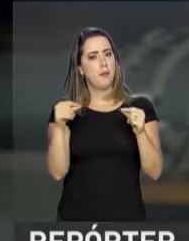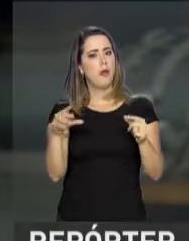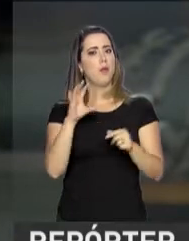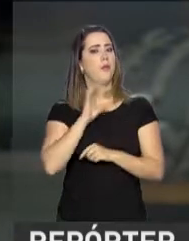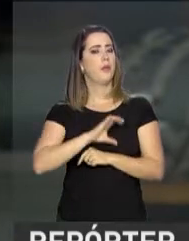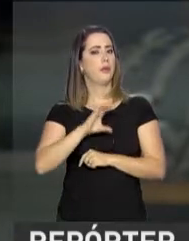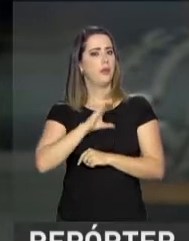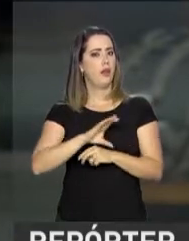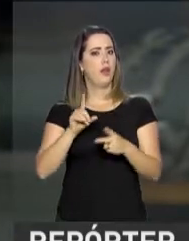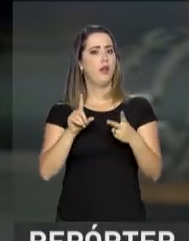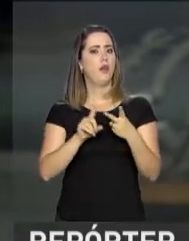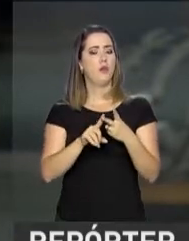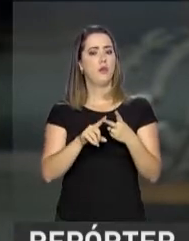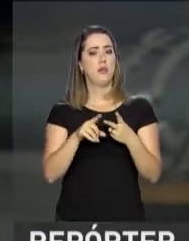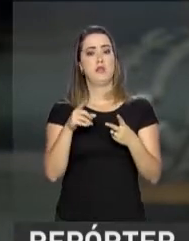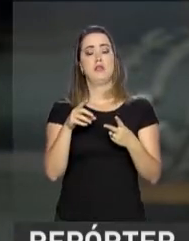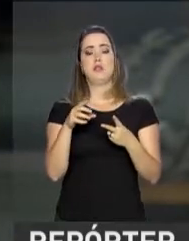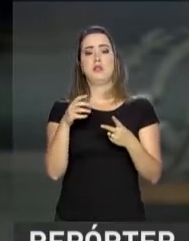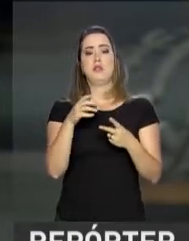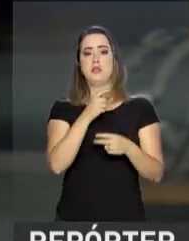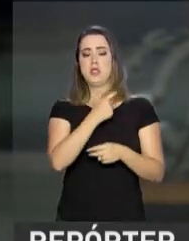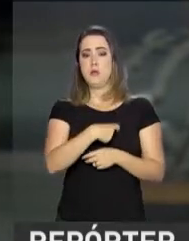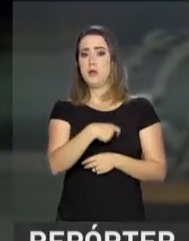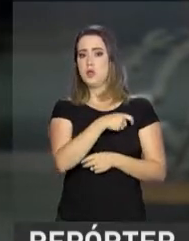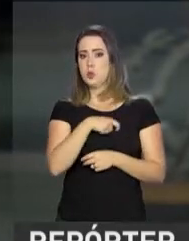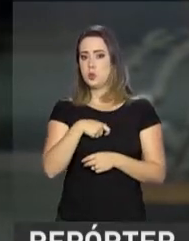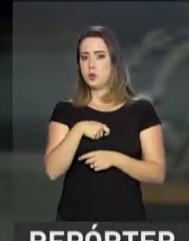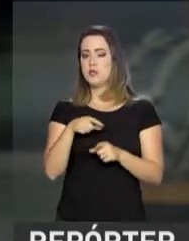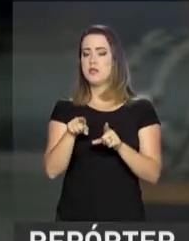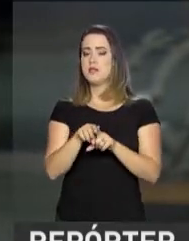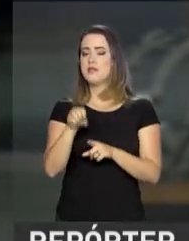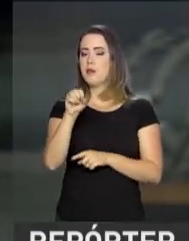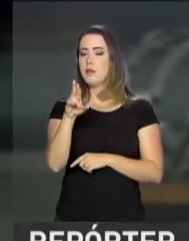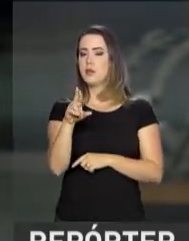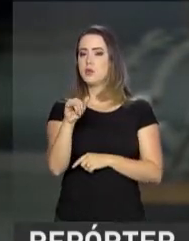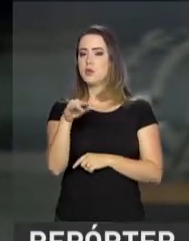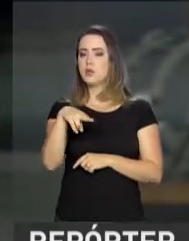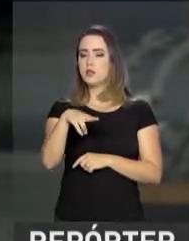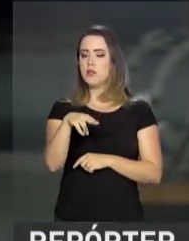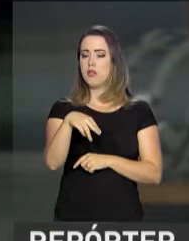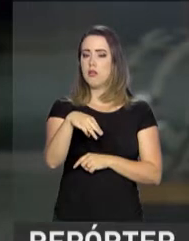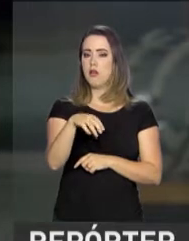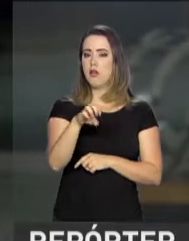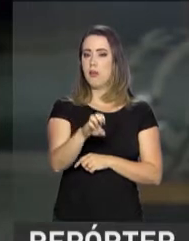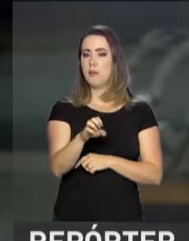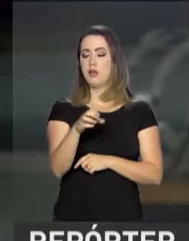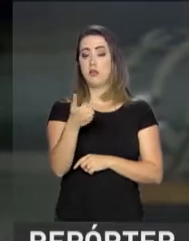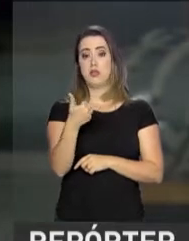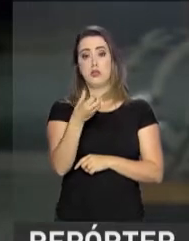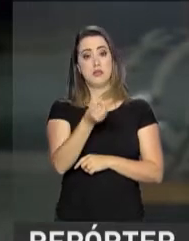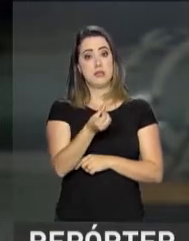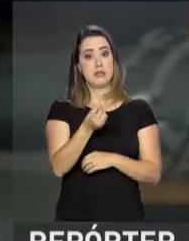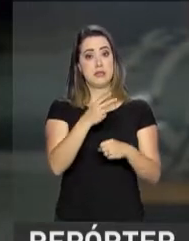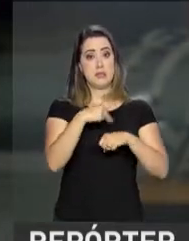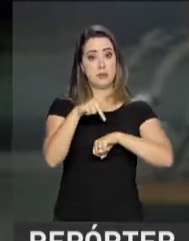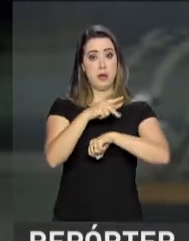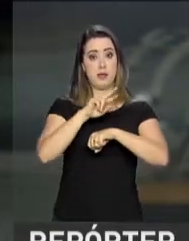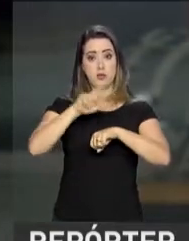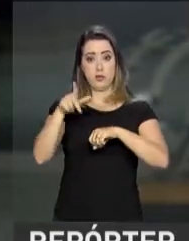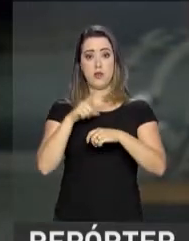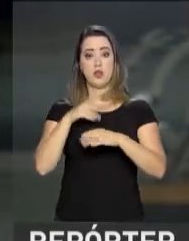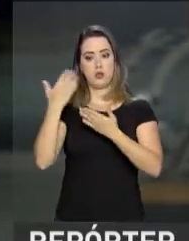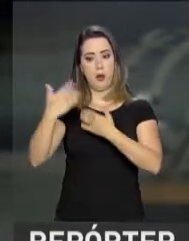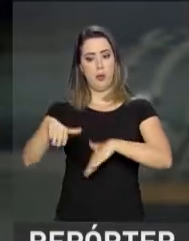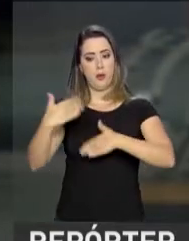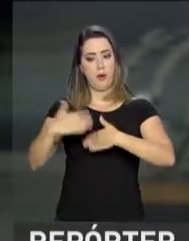e ainda a suíça e o suriname o exame tem provas é paraense é fundamental portanto voltadas para maiores